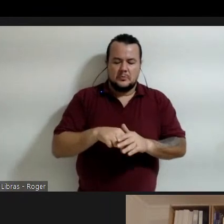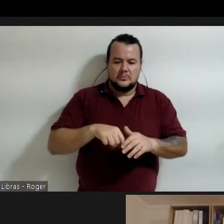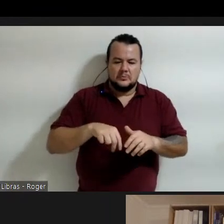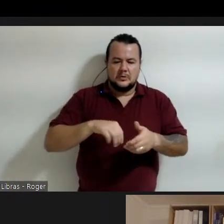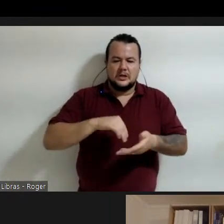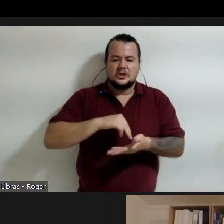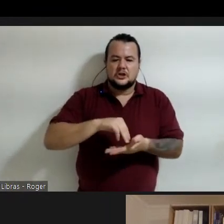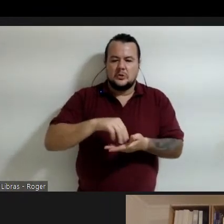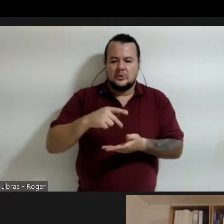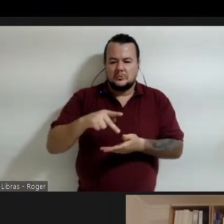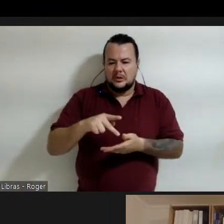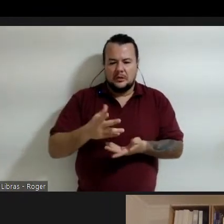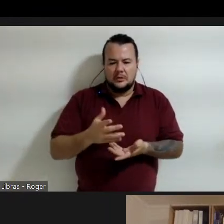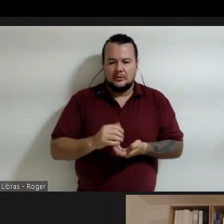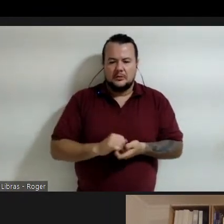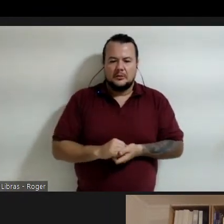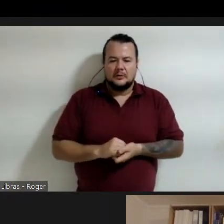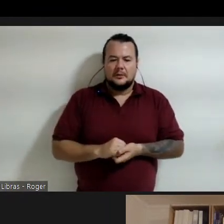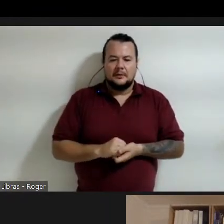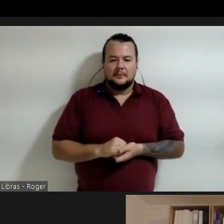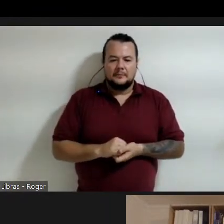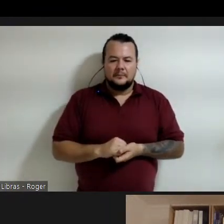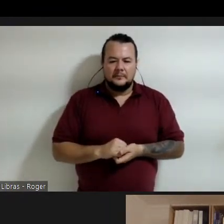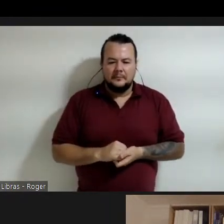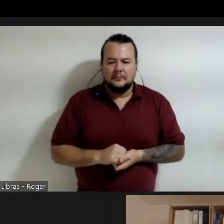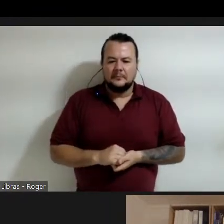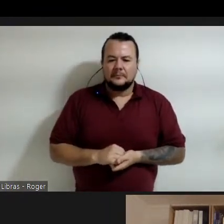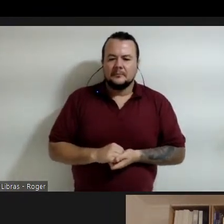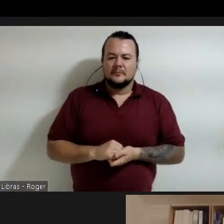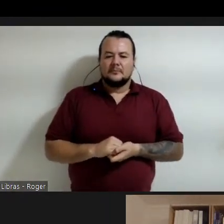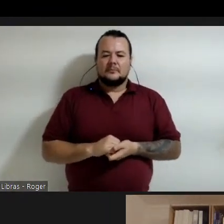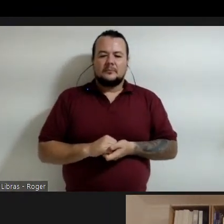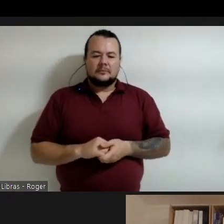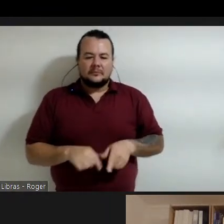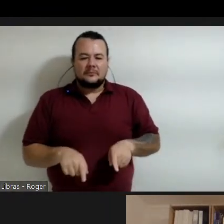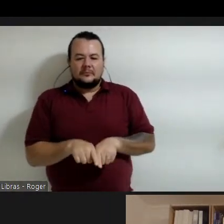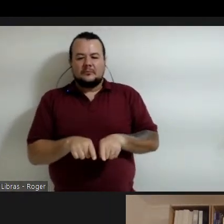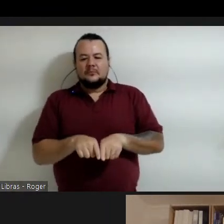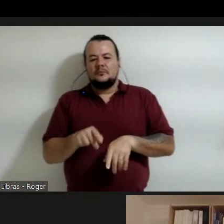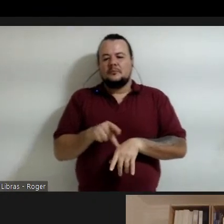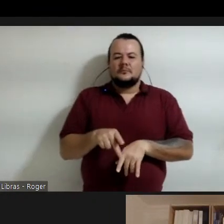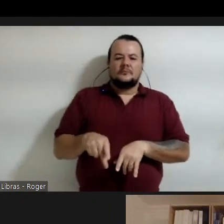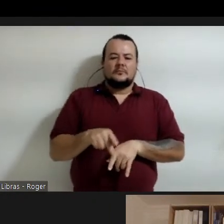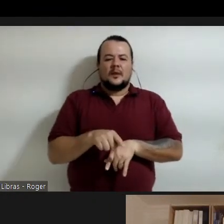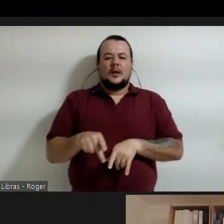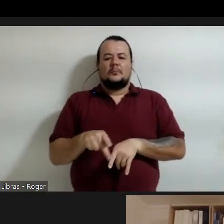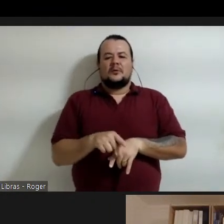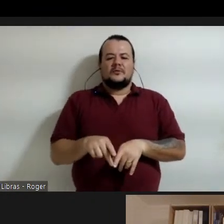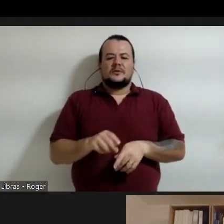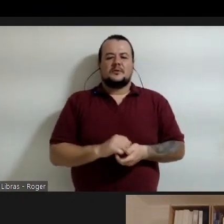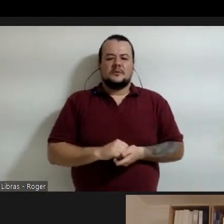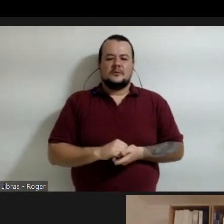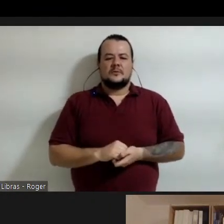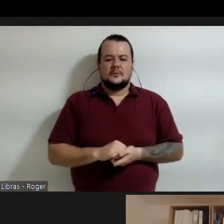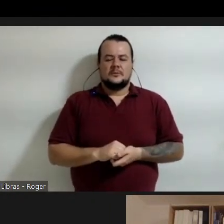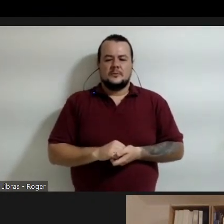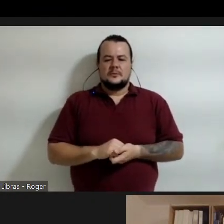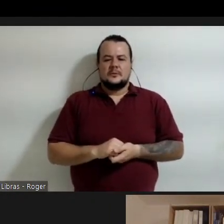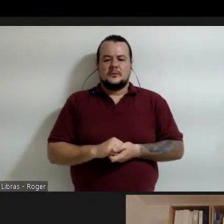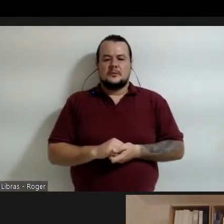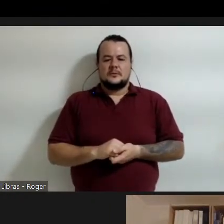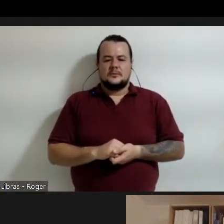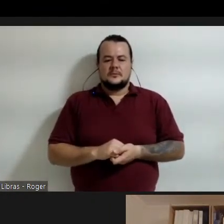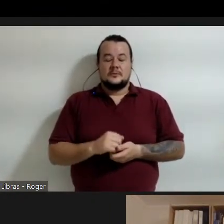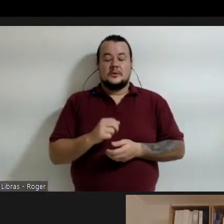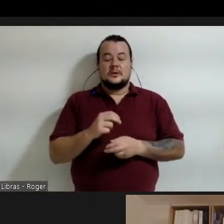Urban Designers, em Pretória, e ela leciona também na Universidade de